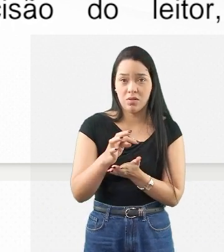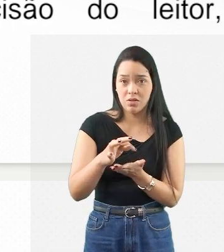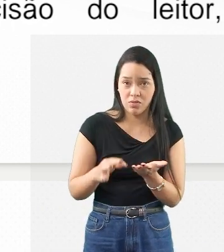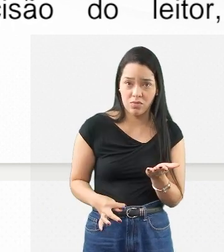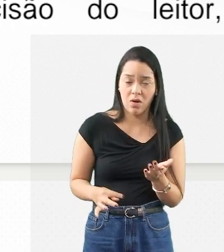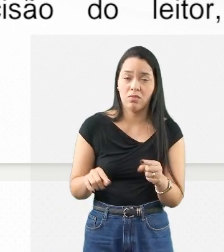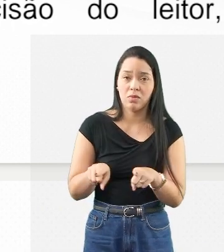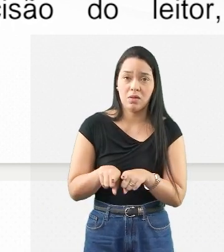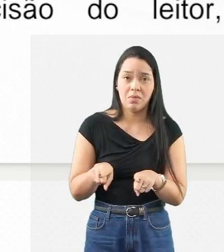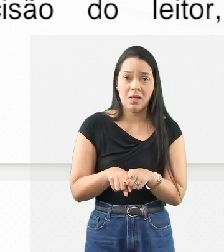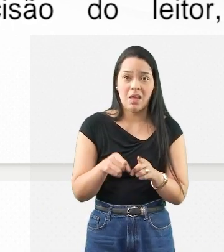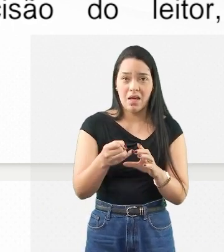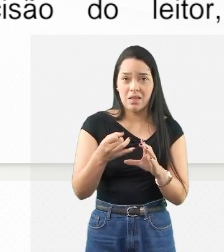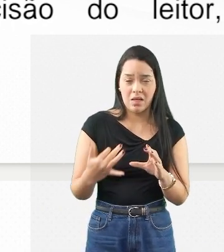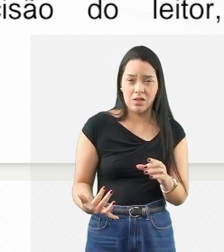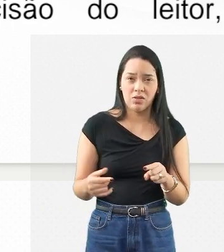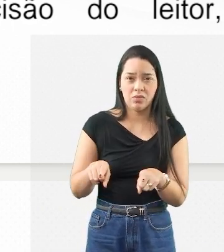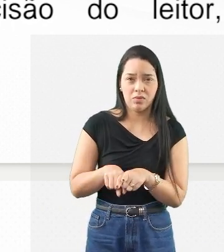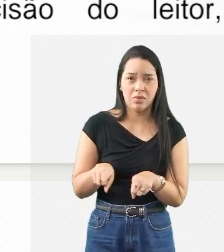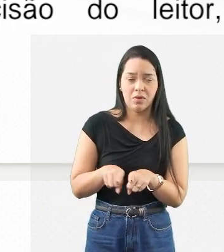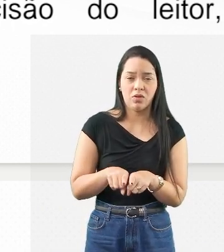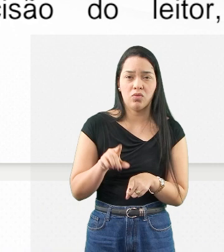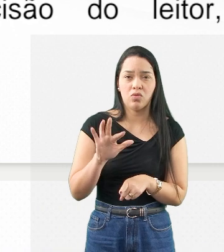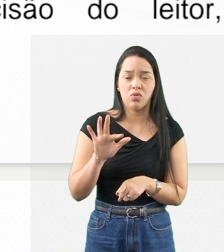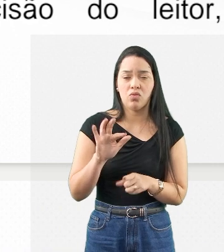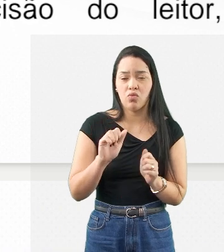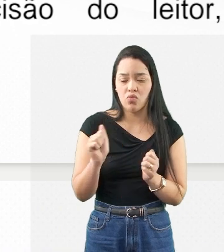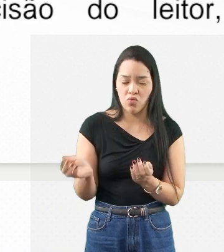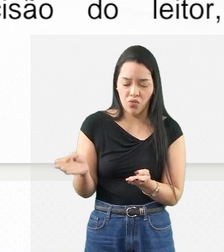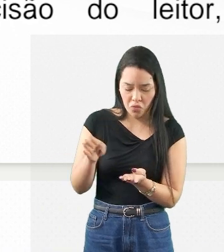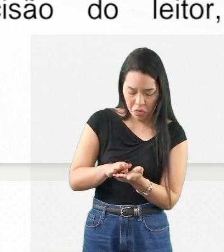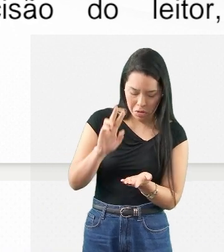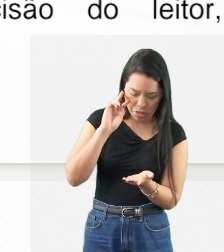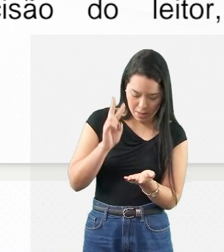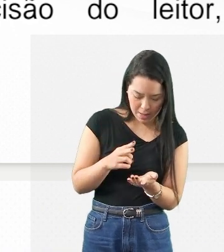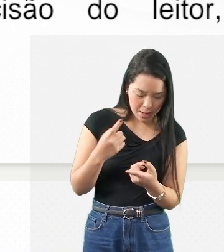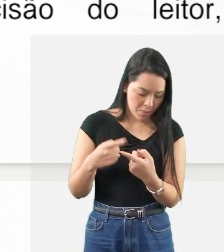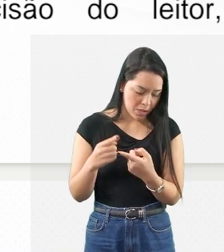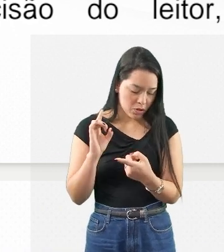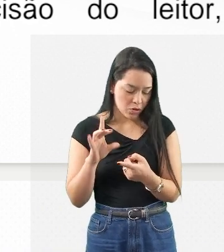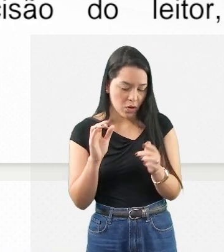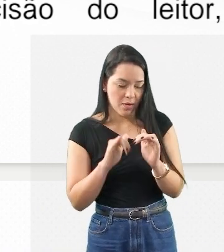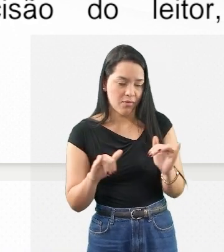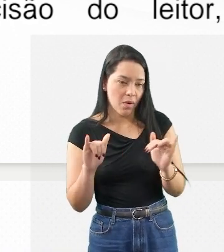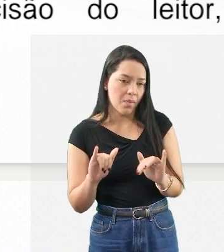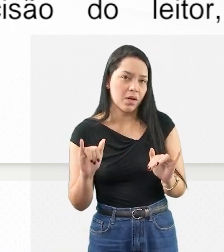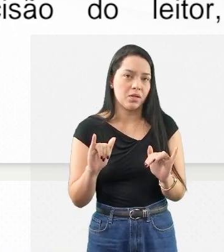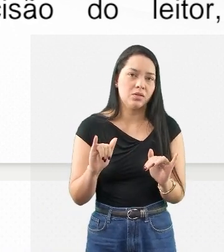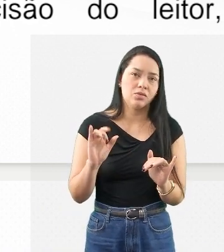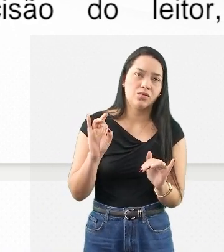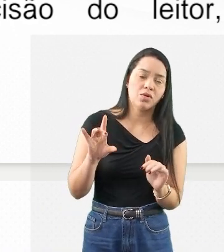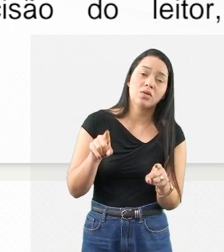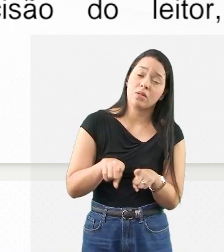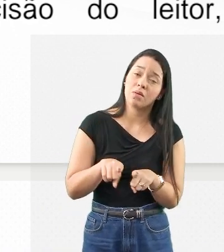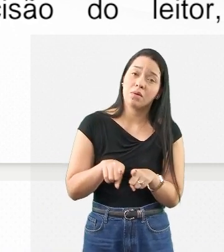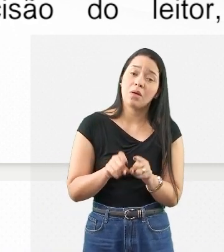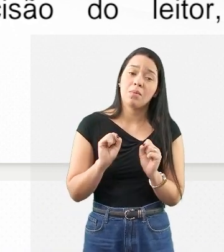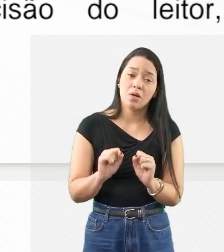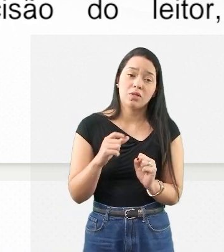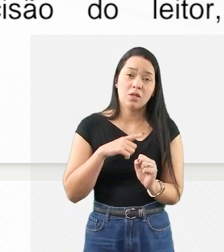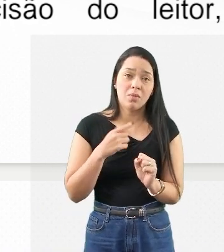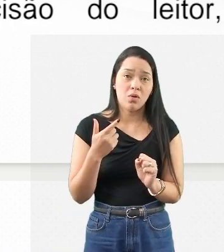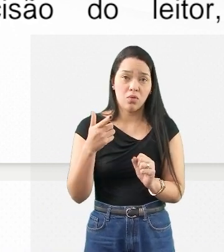isso é característica também do folder, né? A gente não vai ler um folder e achar que ele está só informando. Por trás disso também pode ter uma